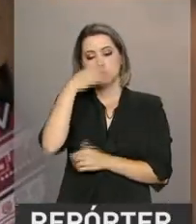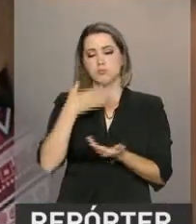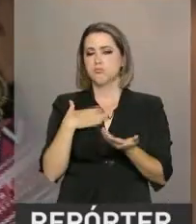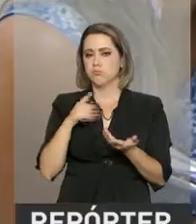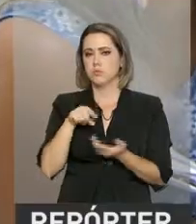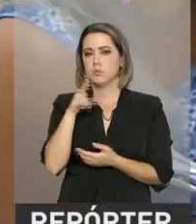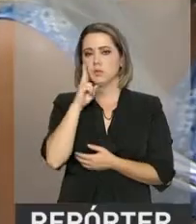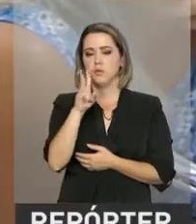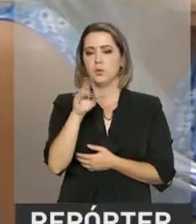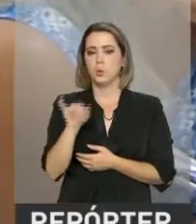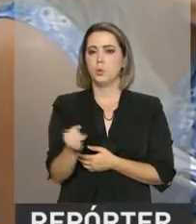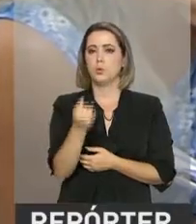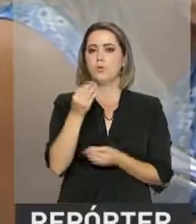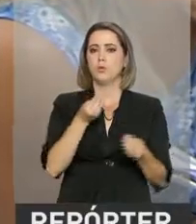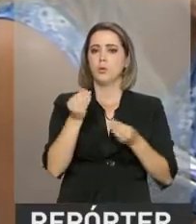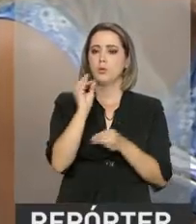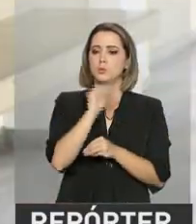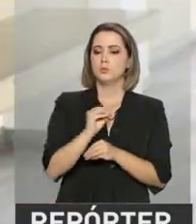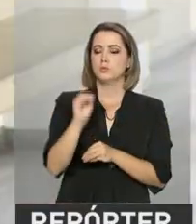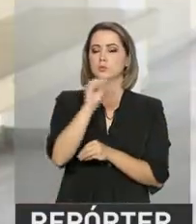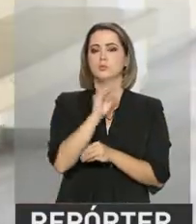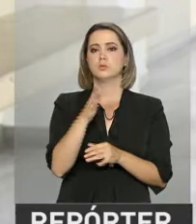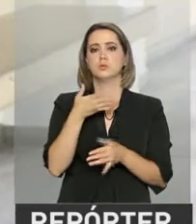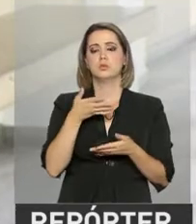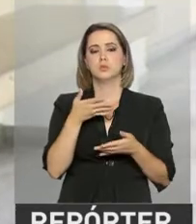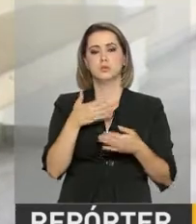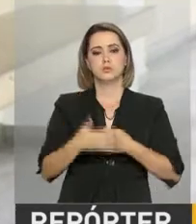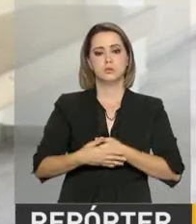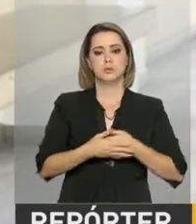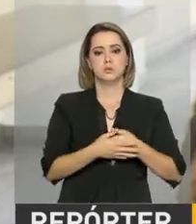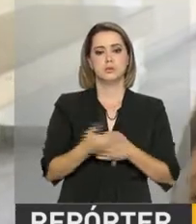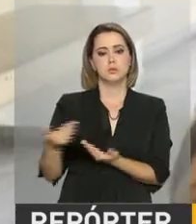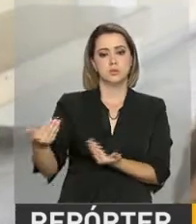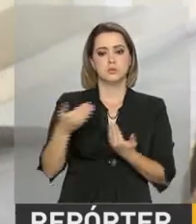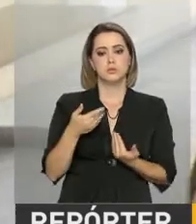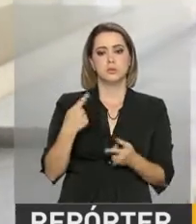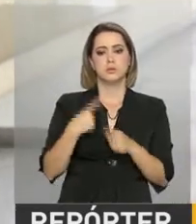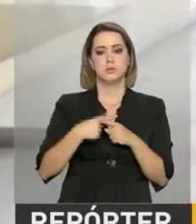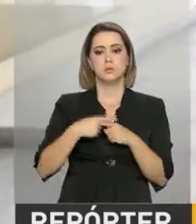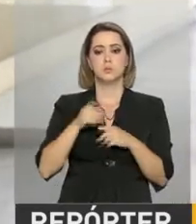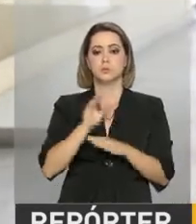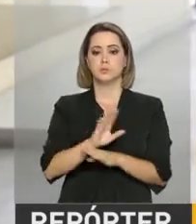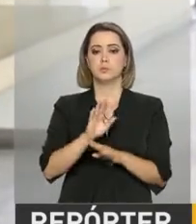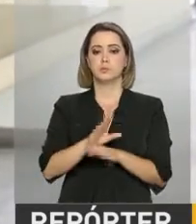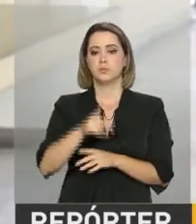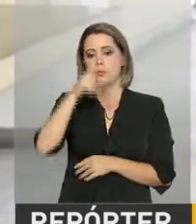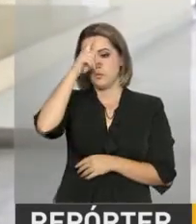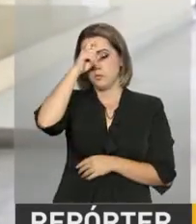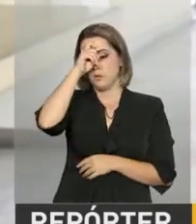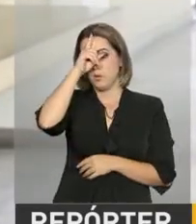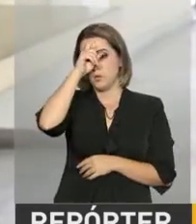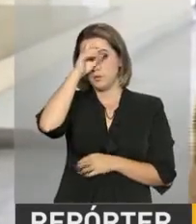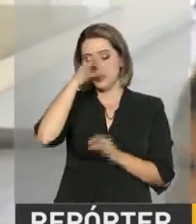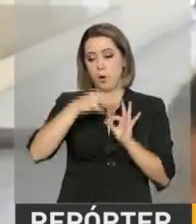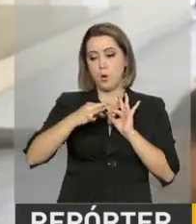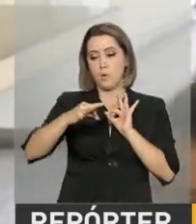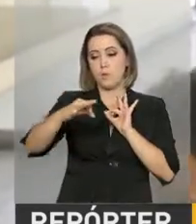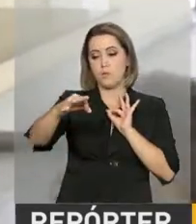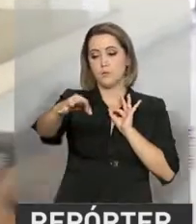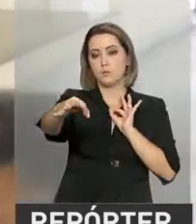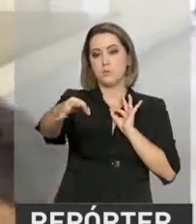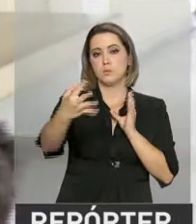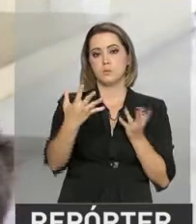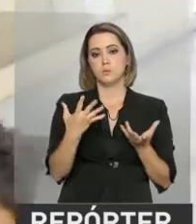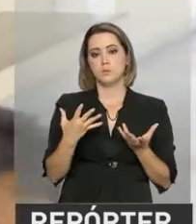dúvidas sobre o tratamento da criança eu venho muito na vitória porque dói me ajuda porque hoje está a loja hoje mora longe marca de